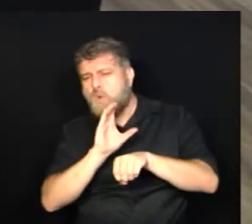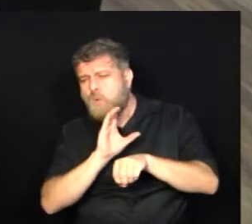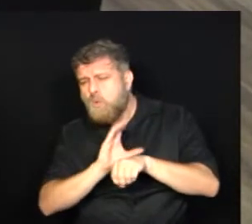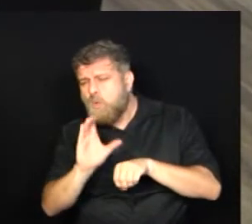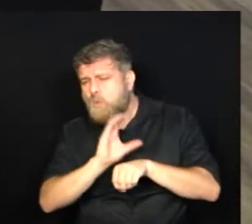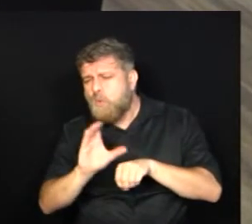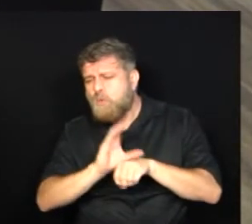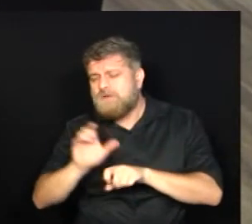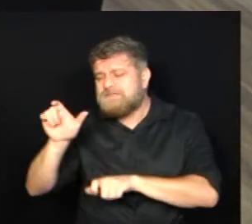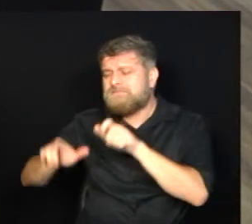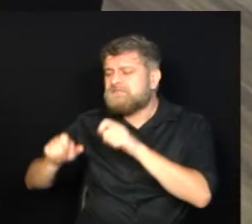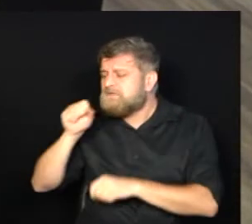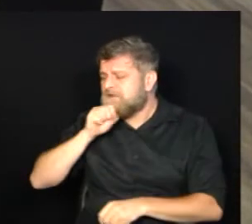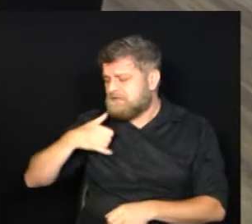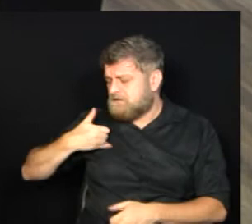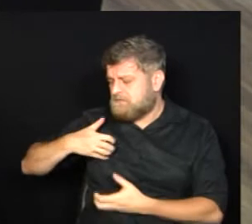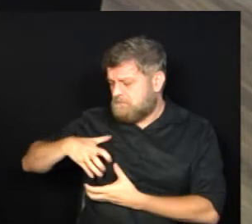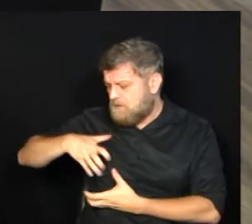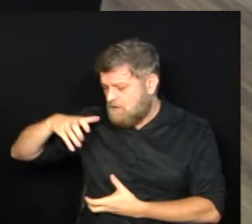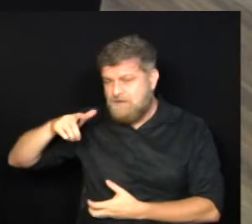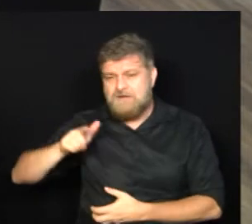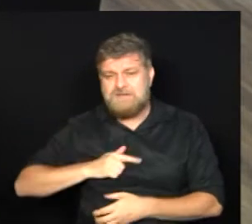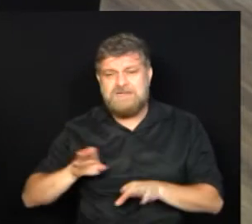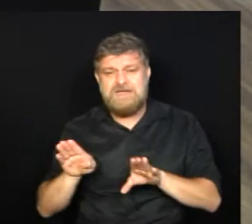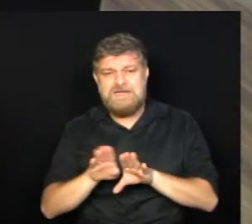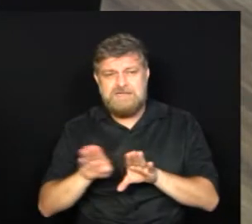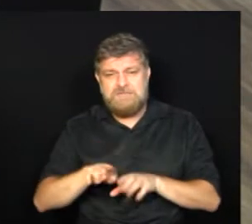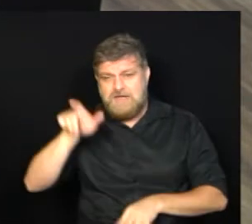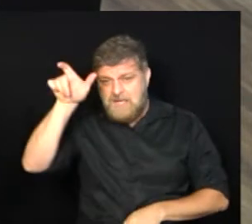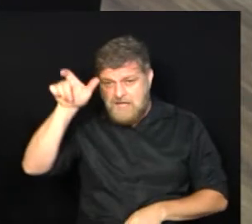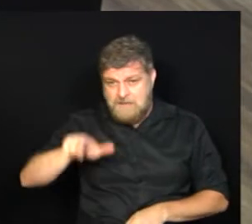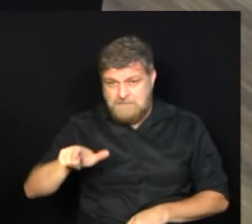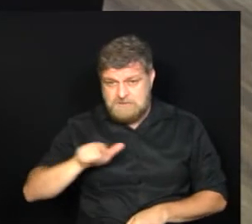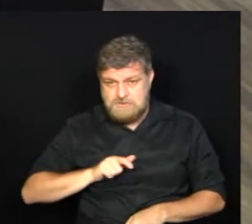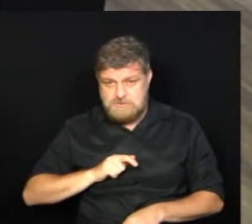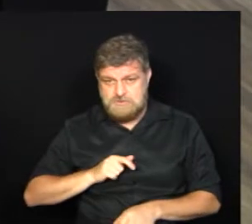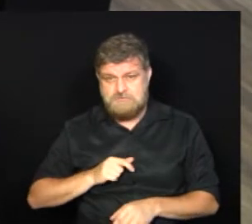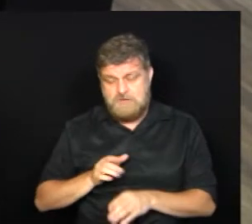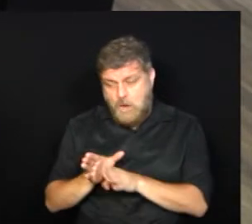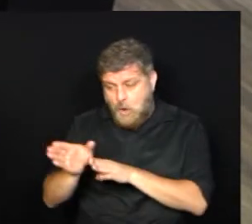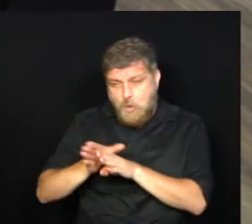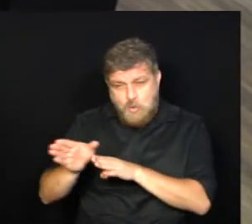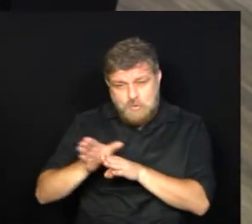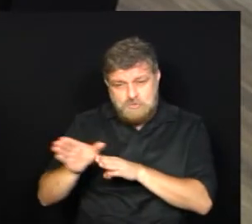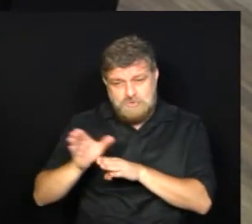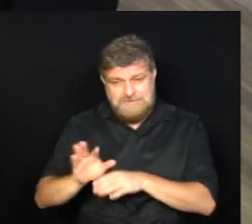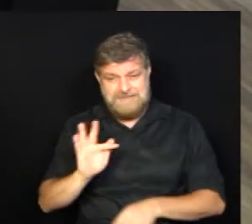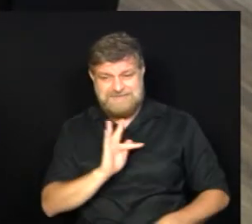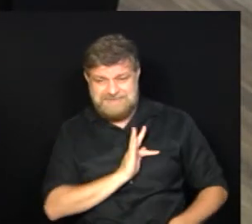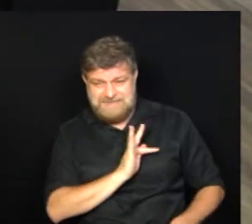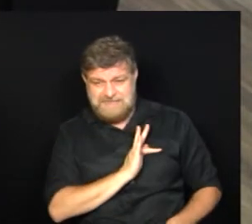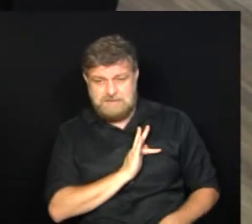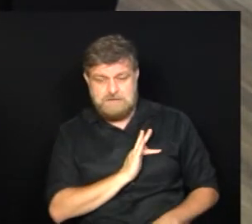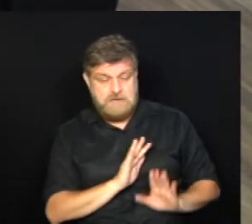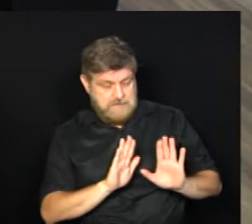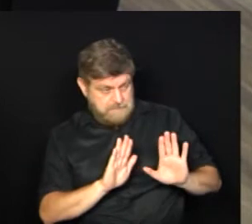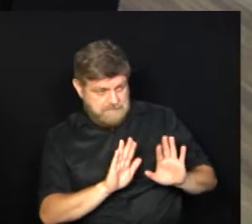pessoas idosas, tem uma seleção para consultor técnico, né? Isso, na verdade,